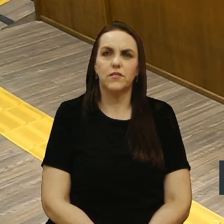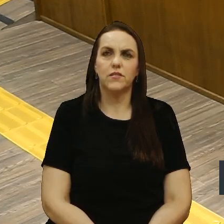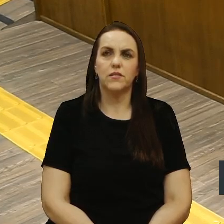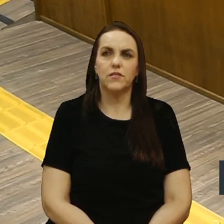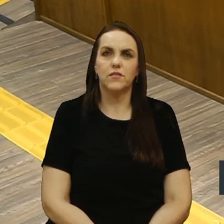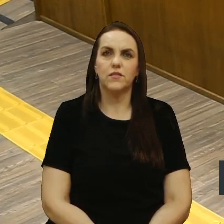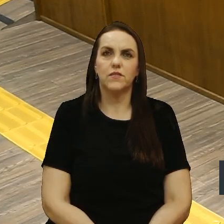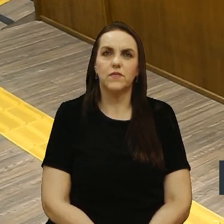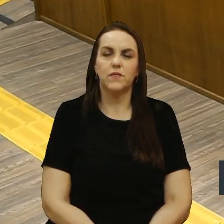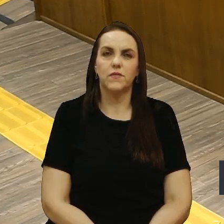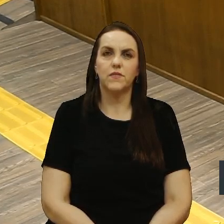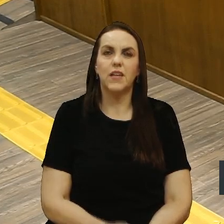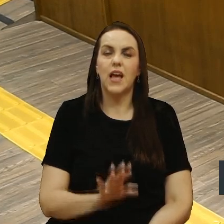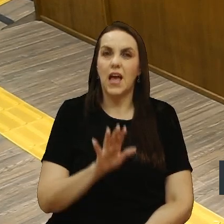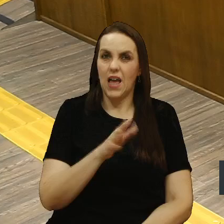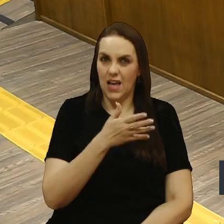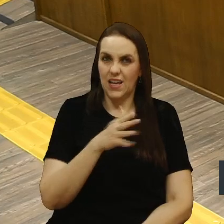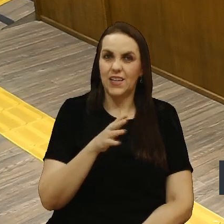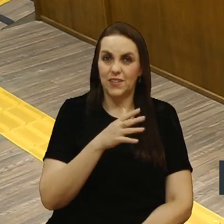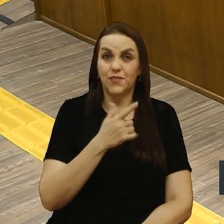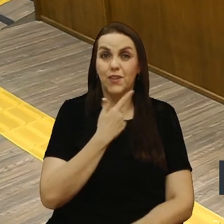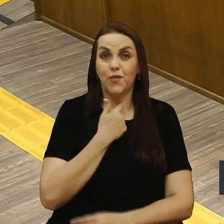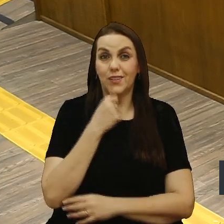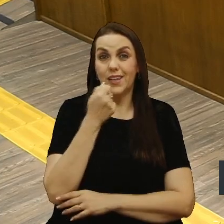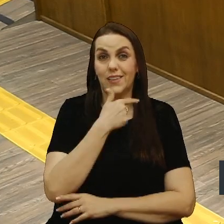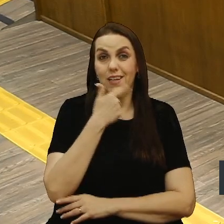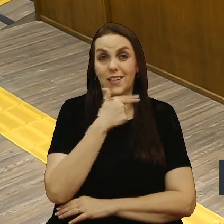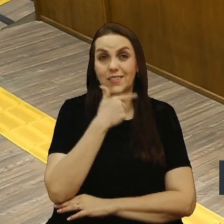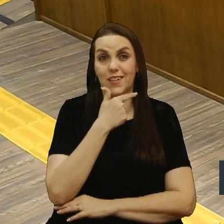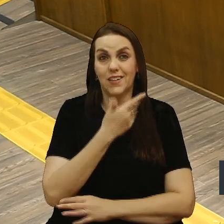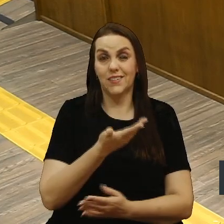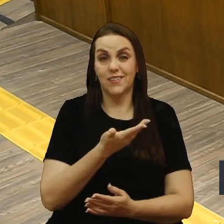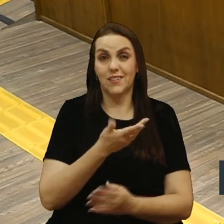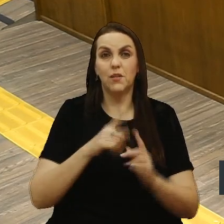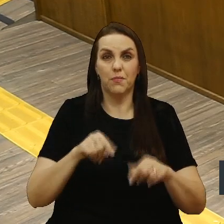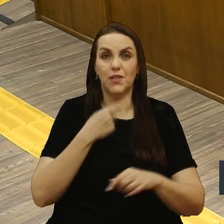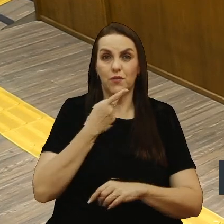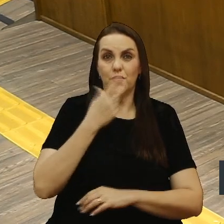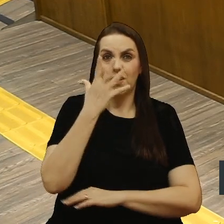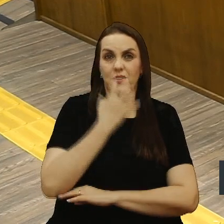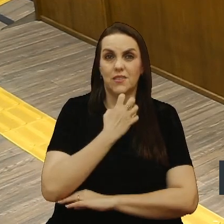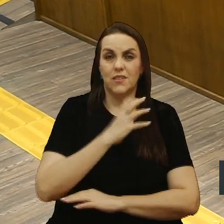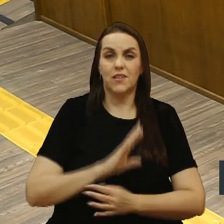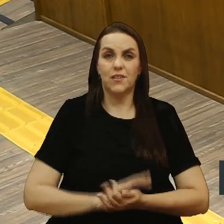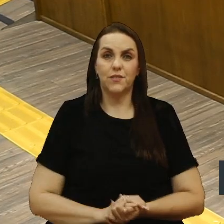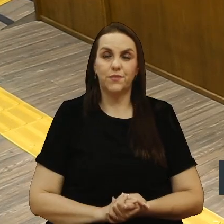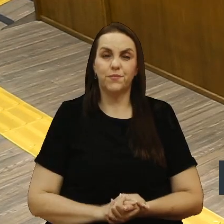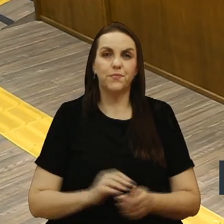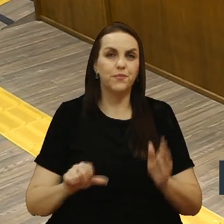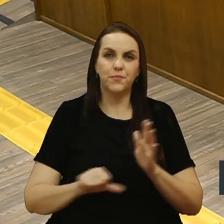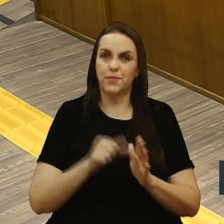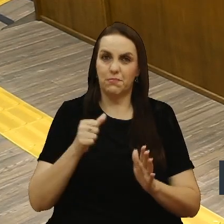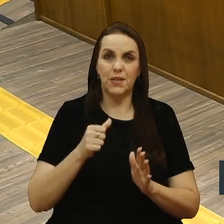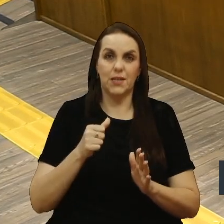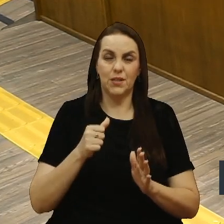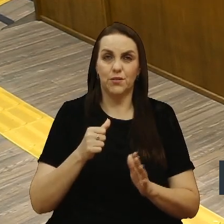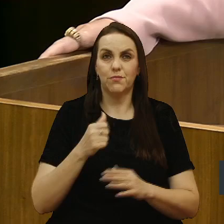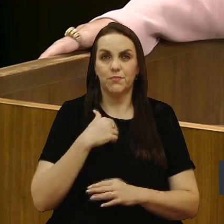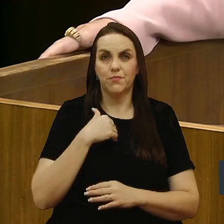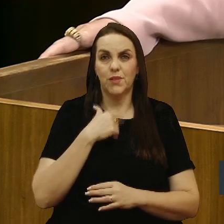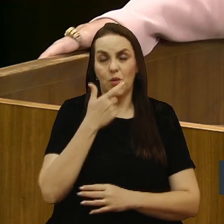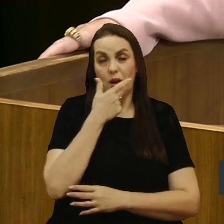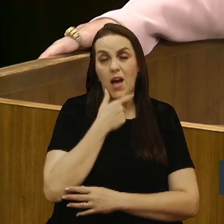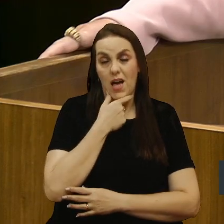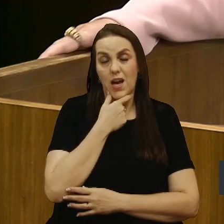Às vezes eu tenho vontade de rir, mas vamos falar sério, né? Primeiro que eu acho, mais uma